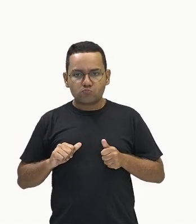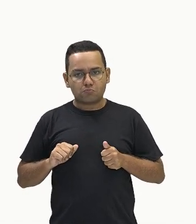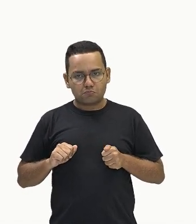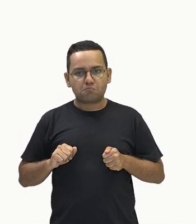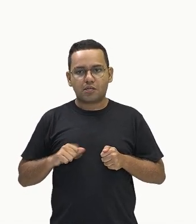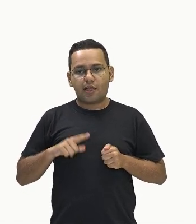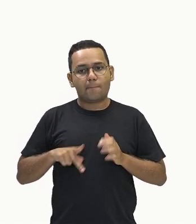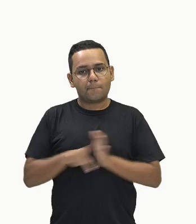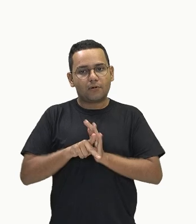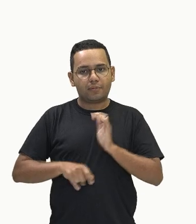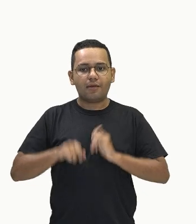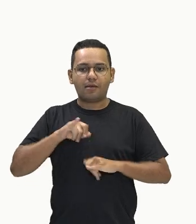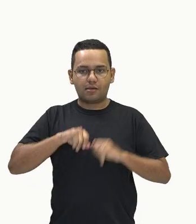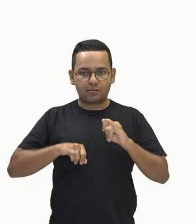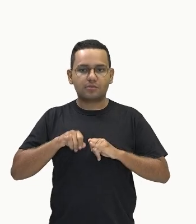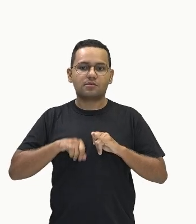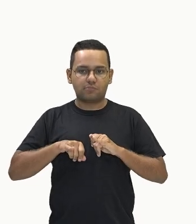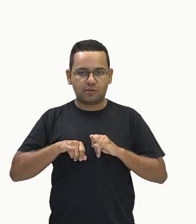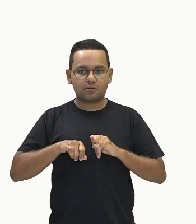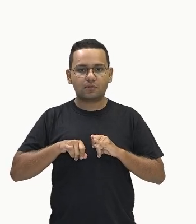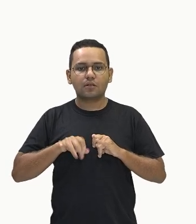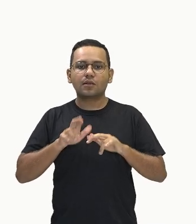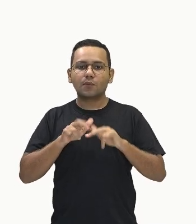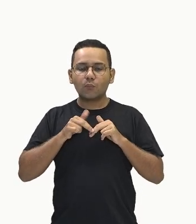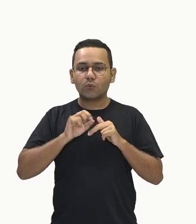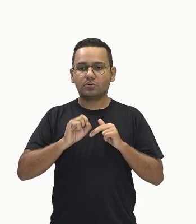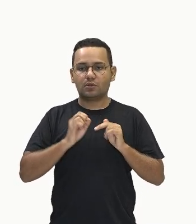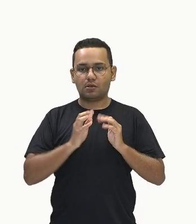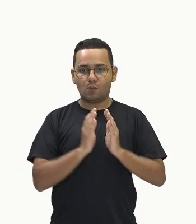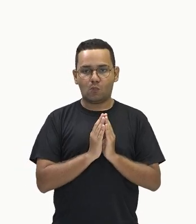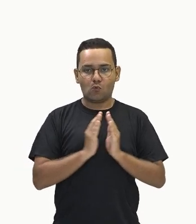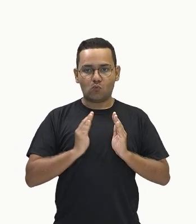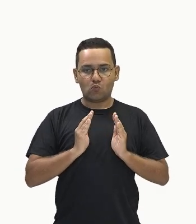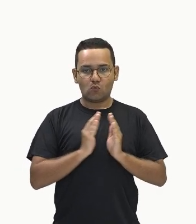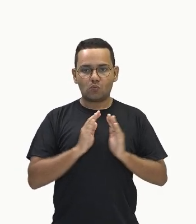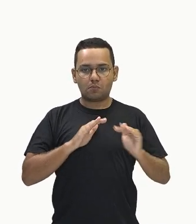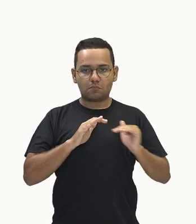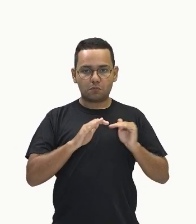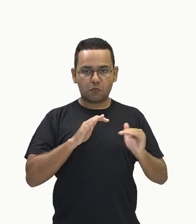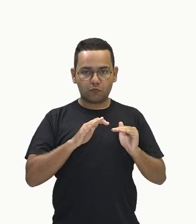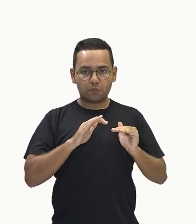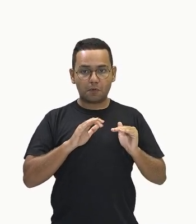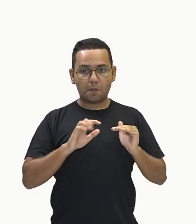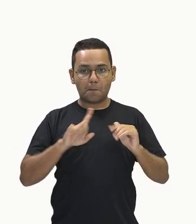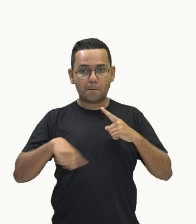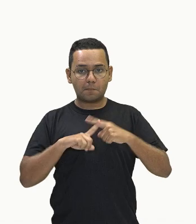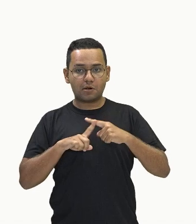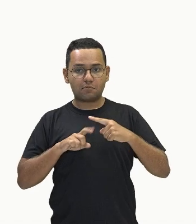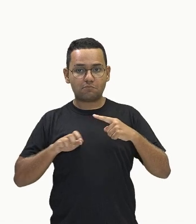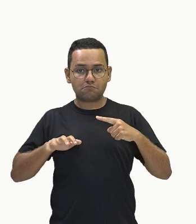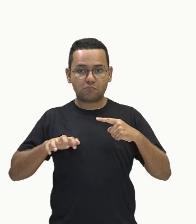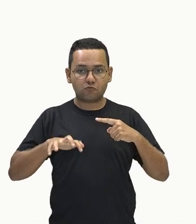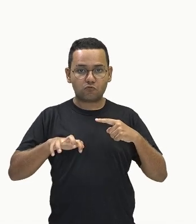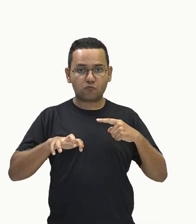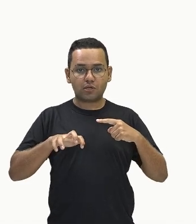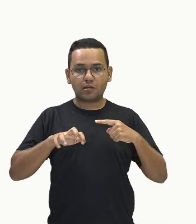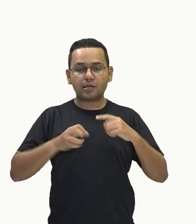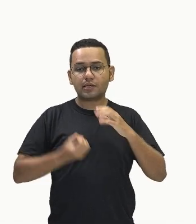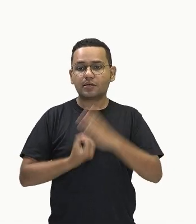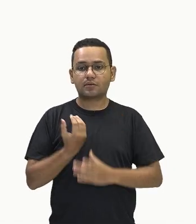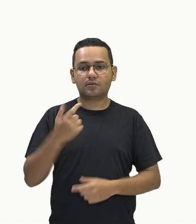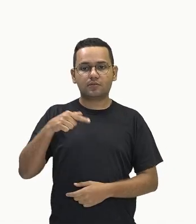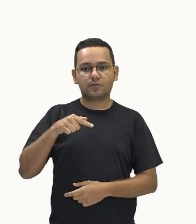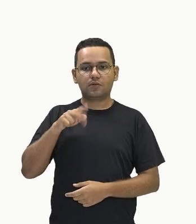nosso estômago. Então, a contração, junto com as enzimas produzidas, formam